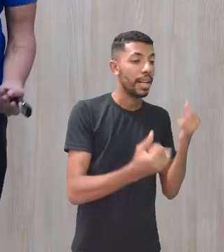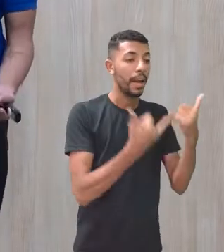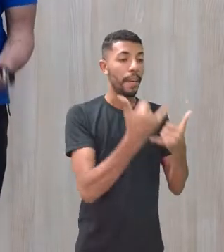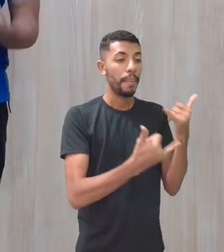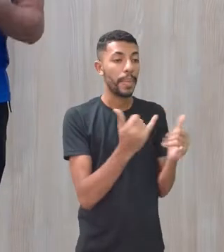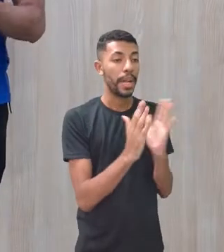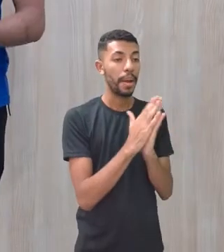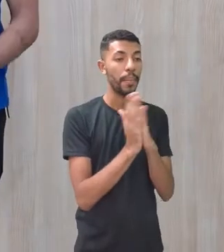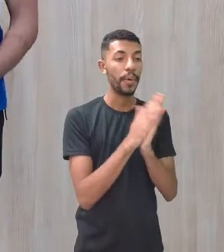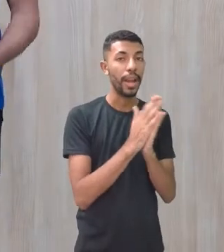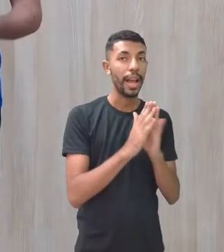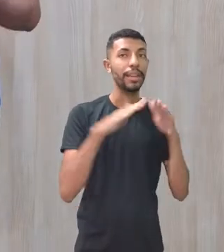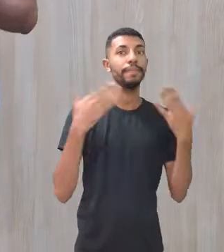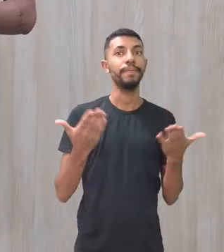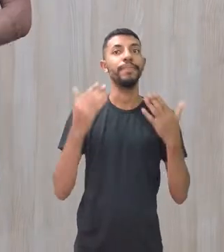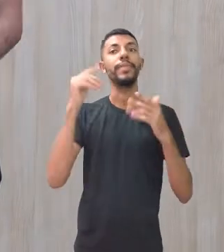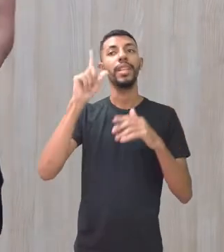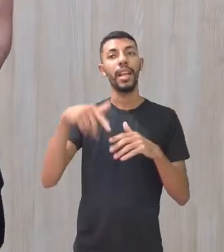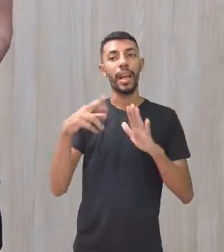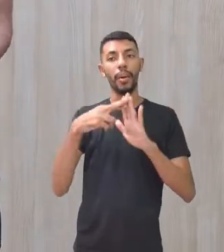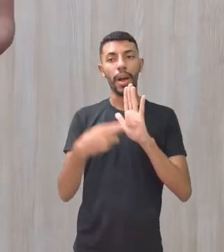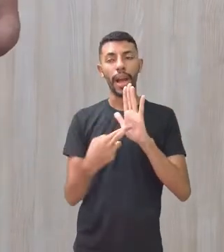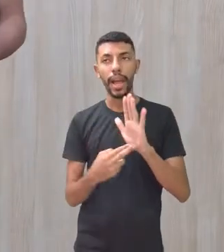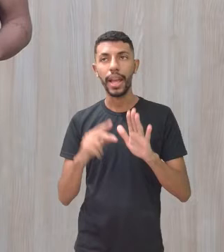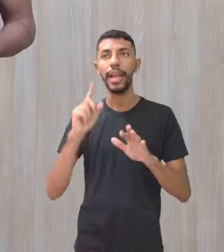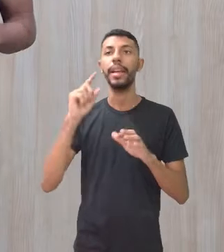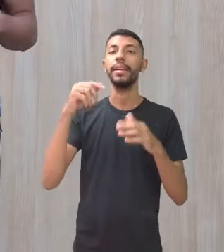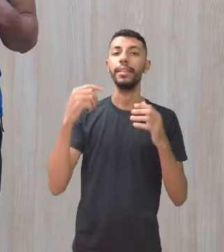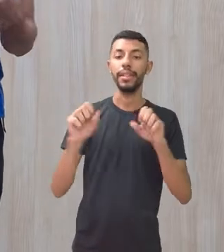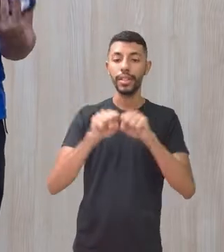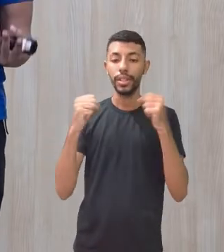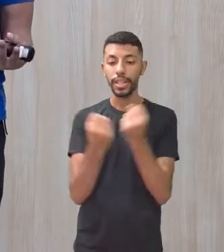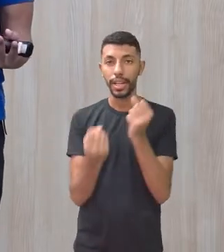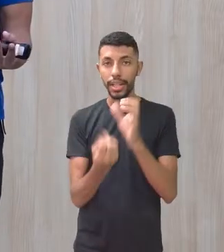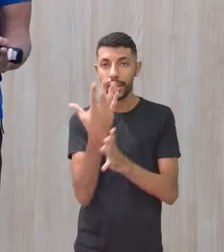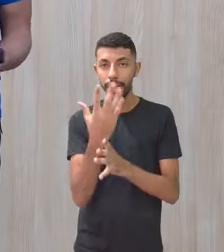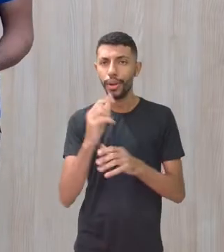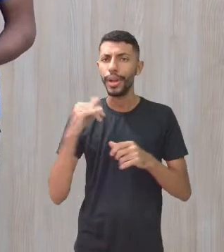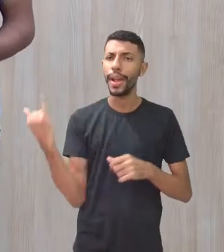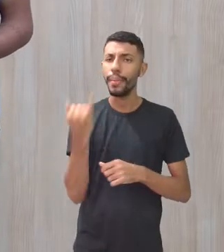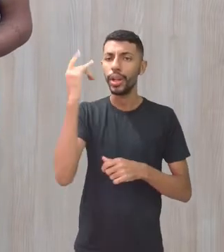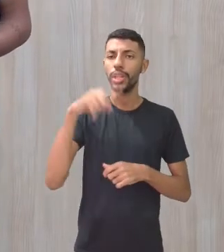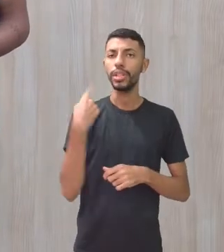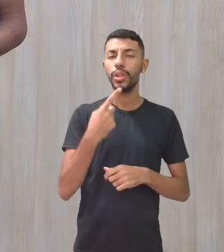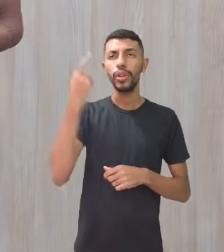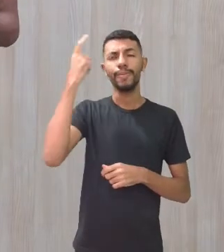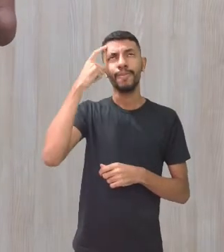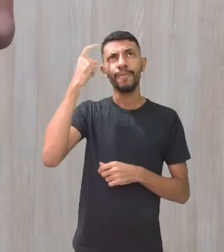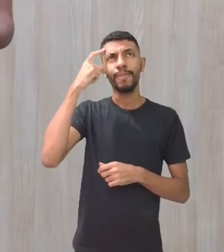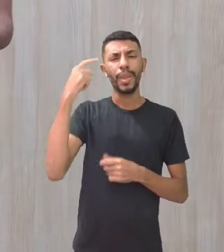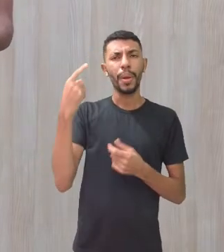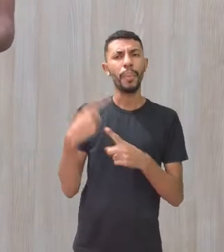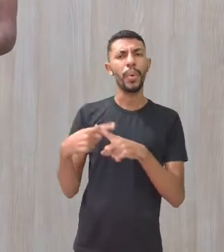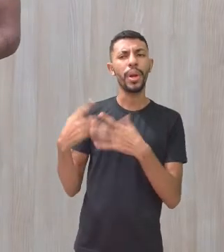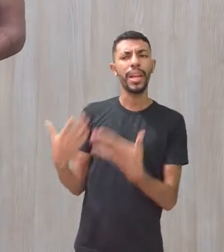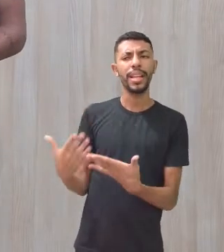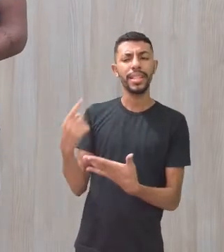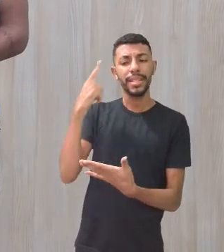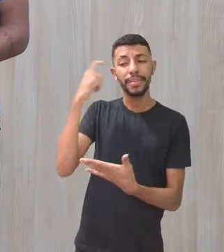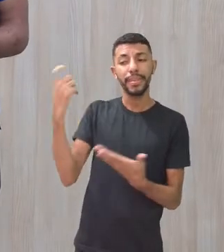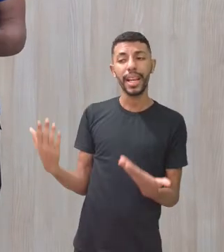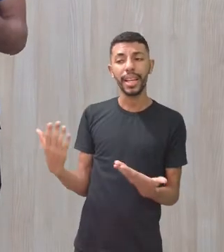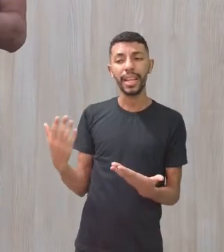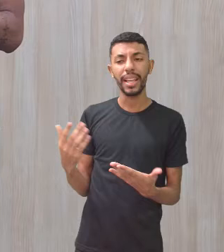sociedade e que é importante que a gente se questione, né? Entenda por que é isso, né? Para que serve? Por quê? Será que é necessário